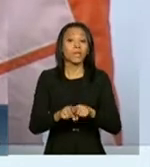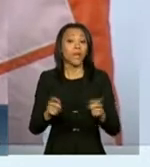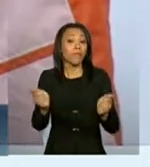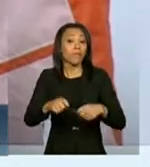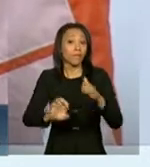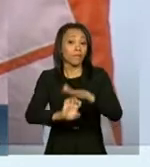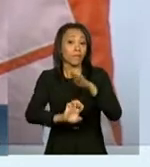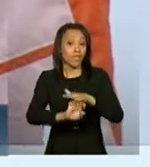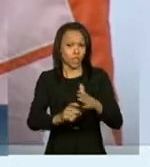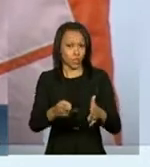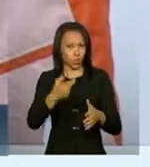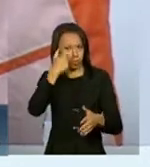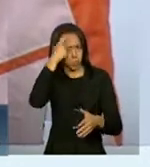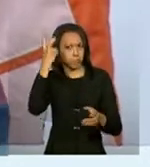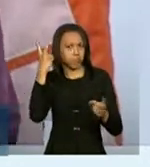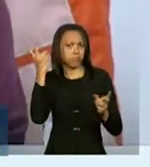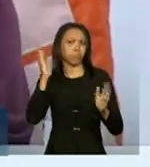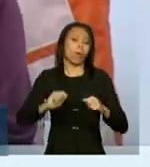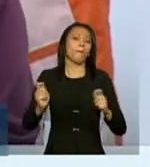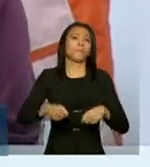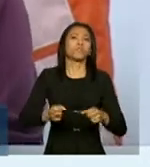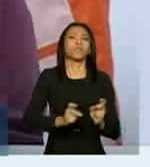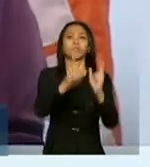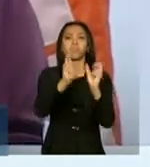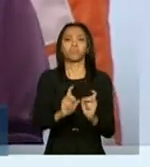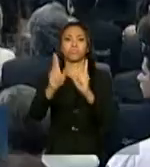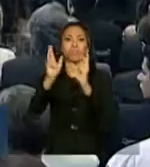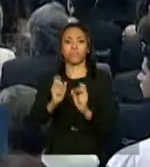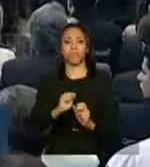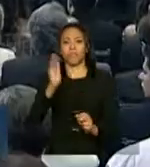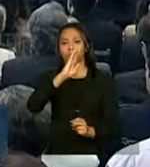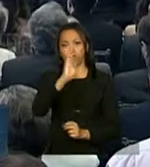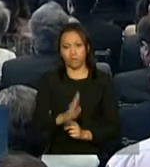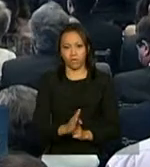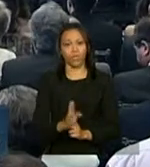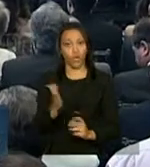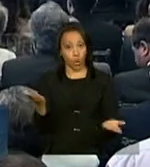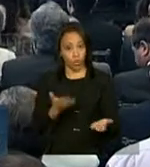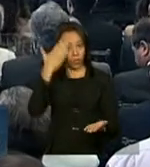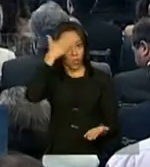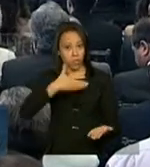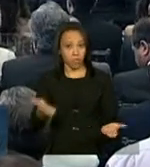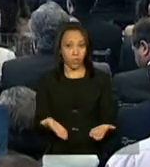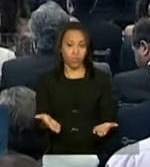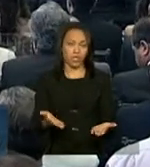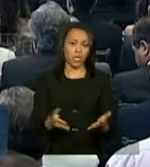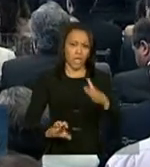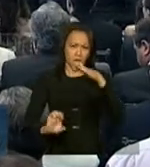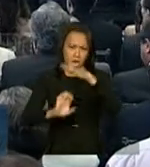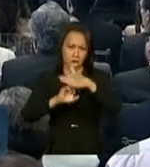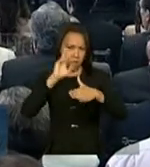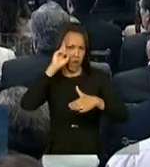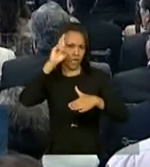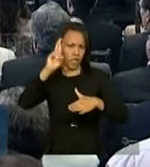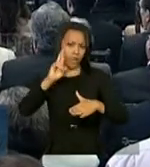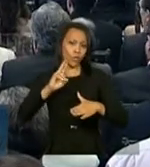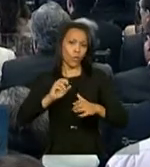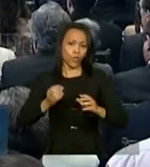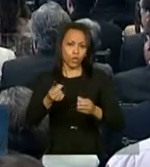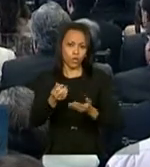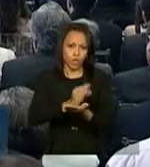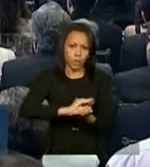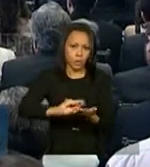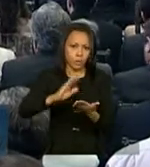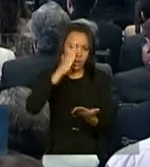de exportação, como já evidenciamos. Nenhum empresário investe se não tiver confiança de que